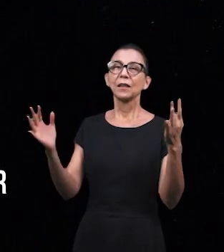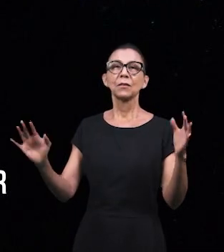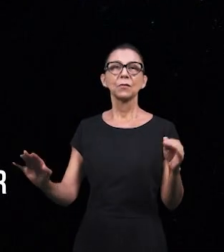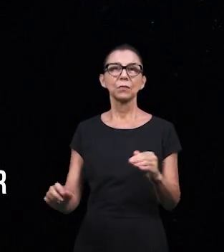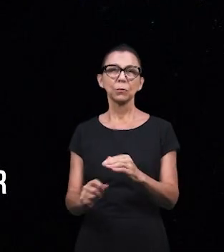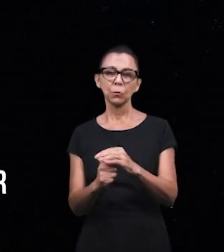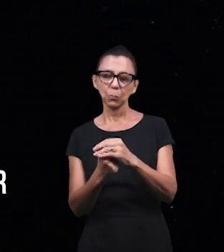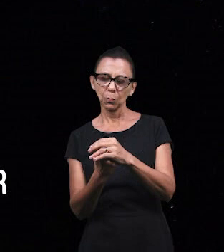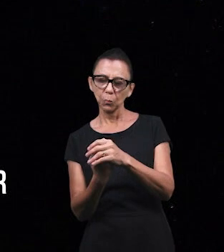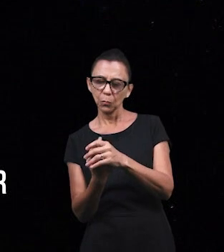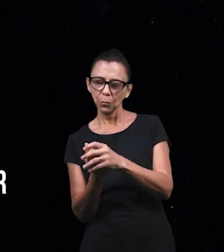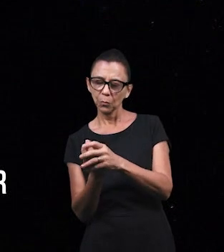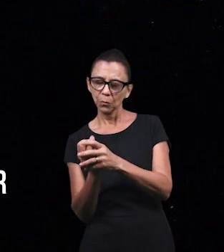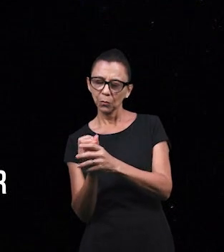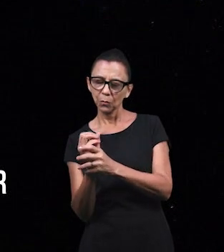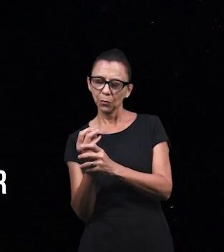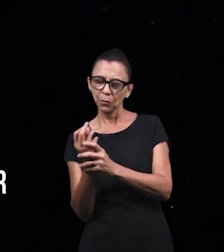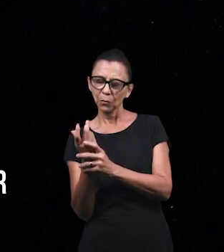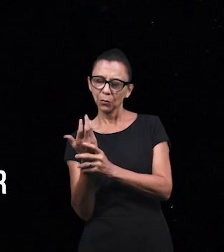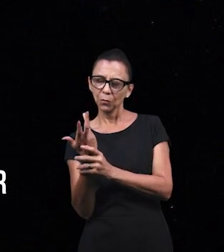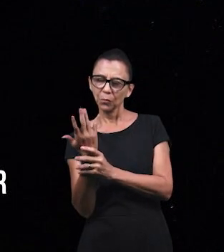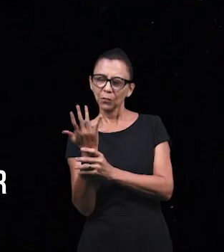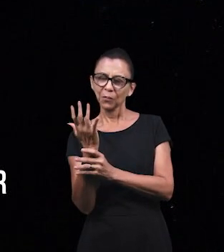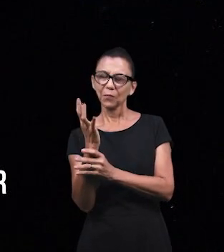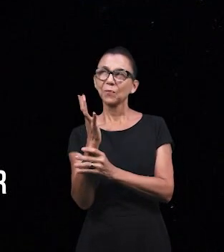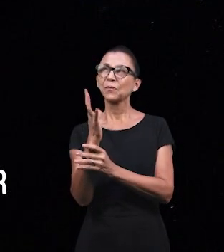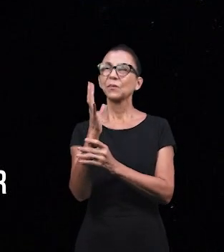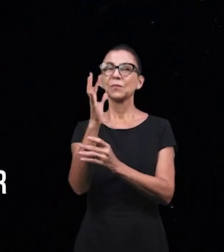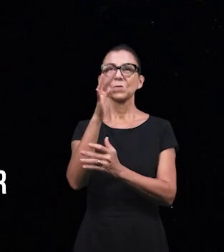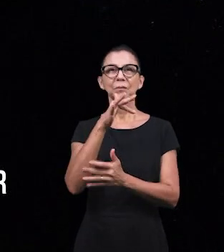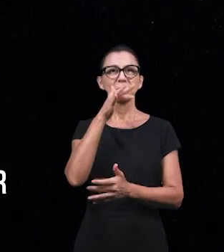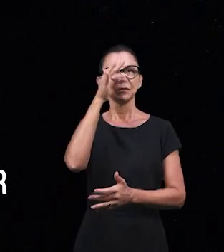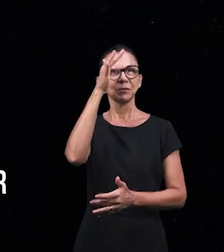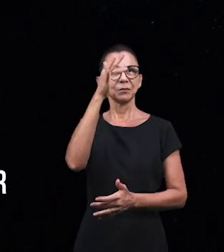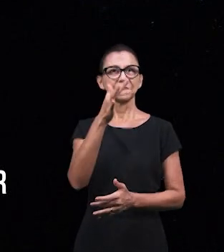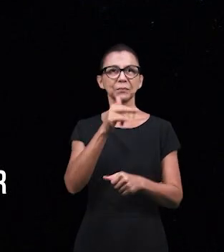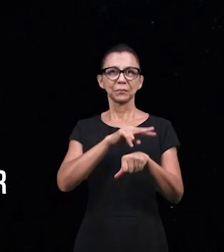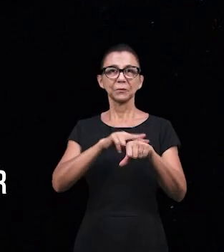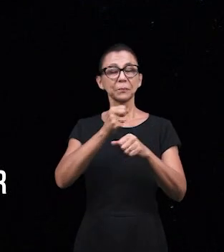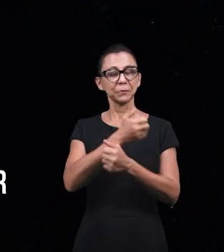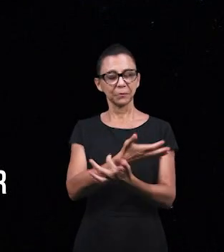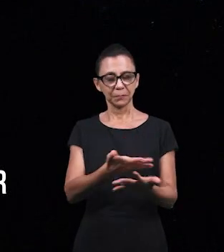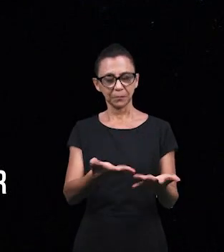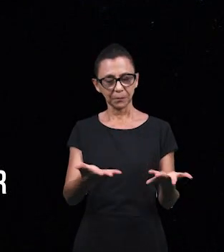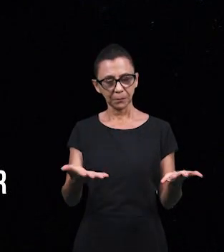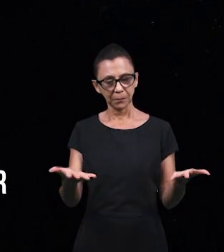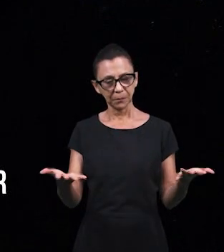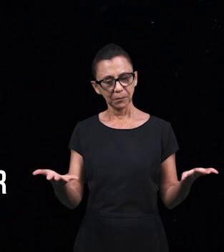Como uma flor pequena em teu